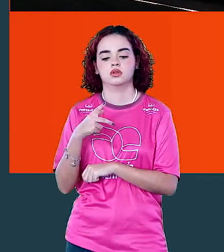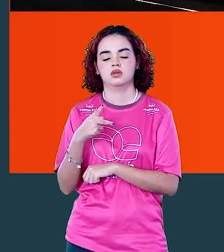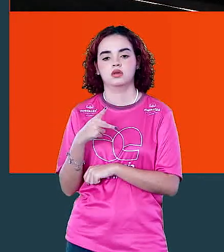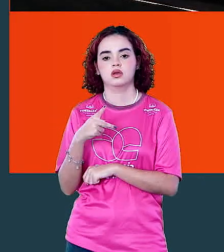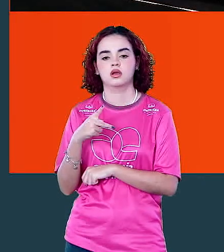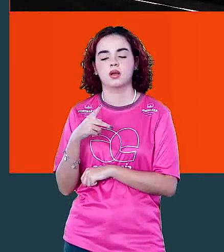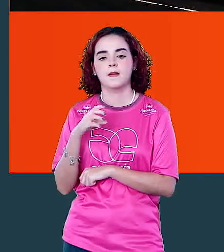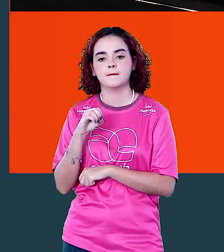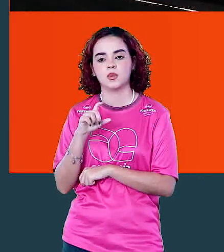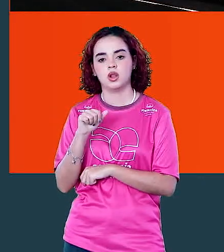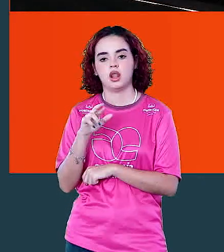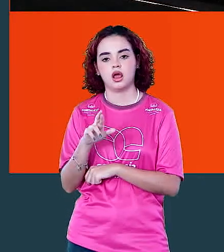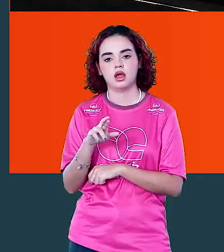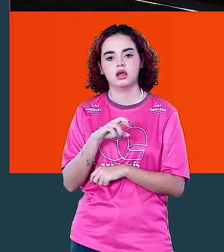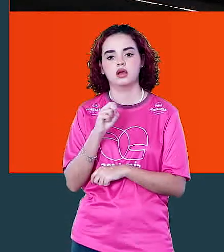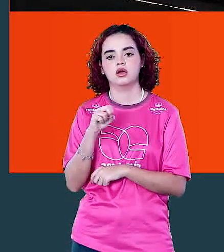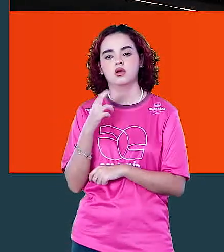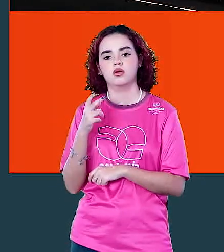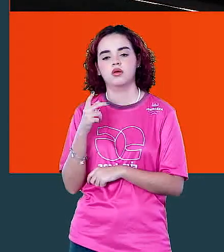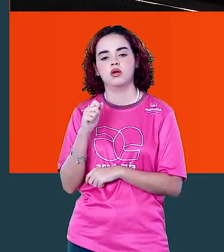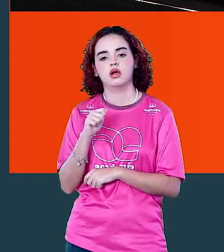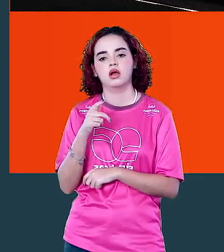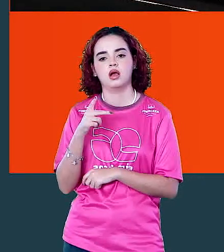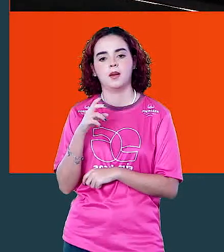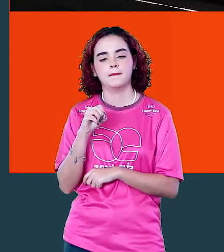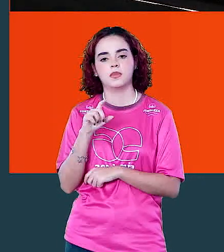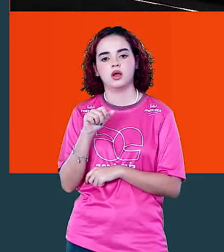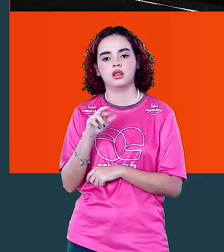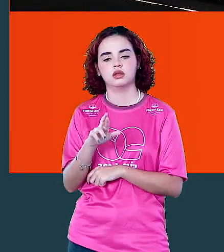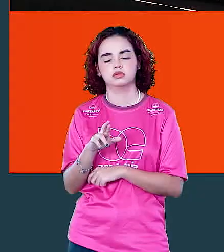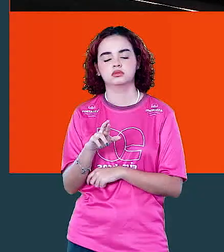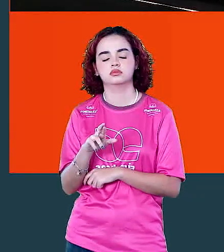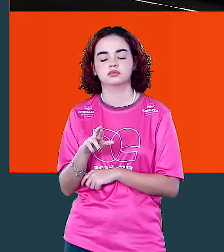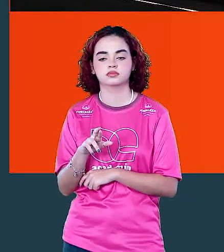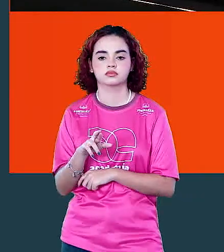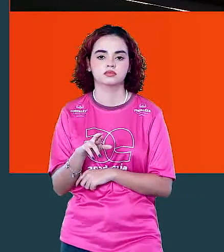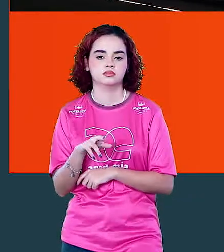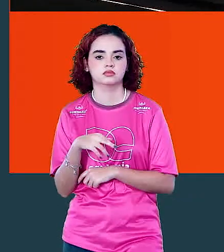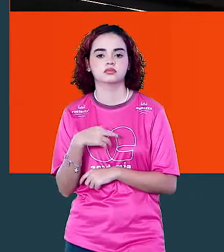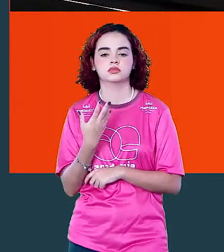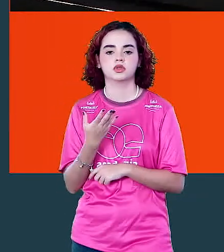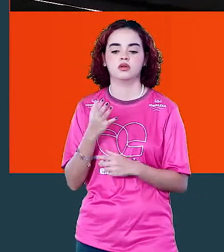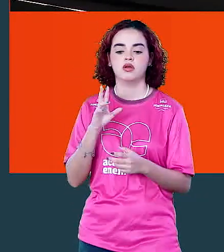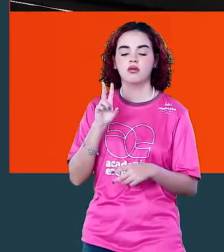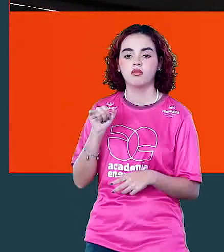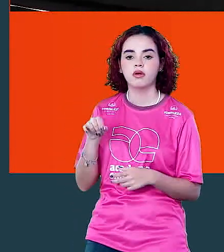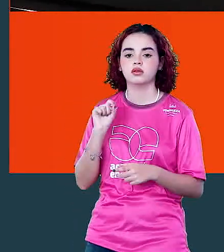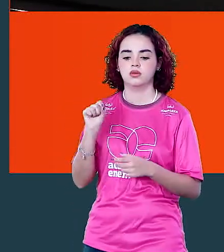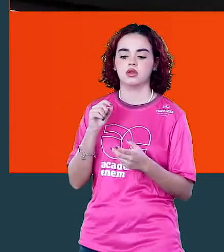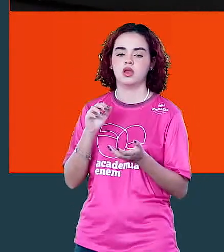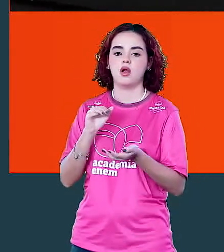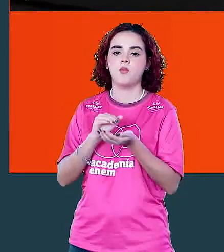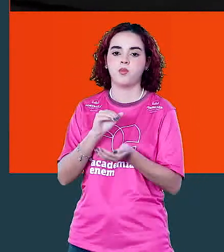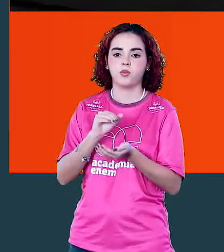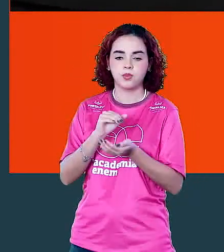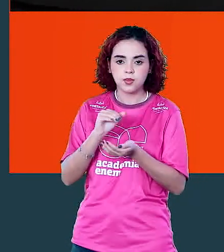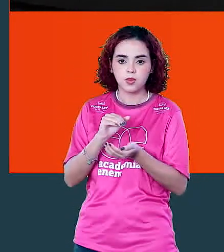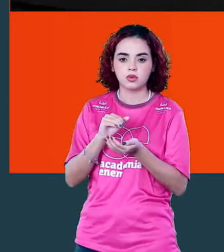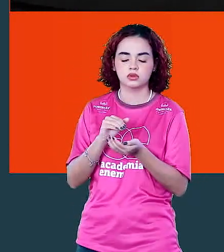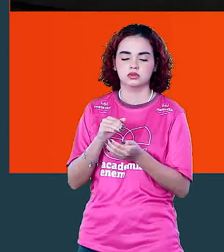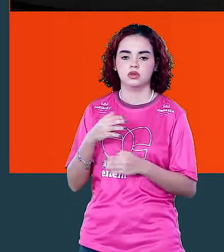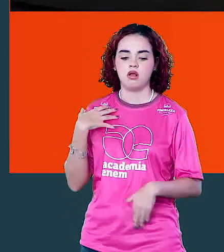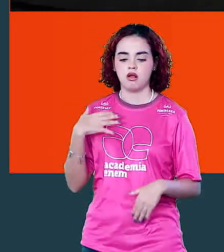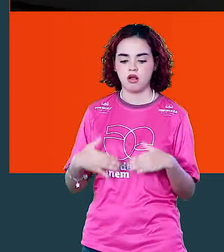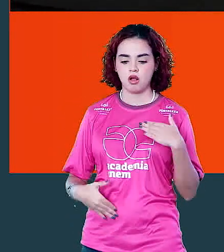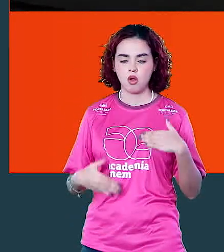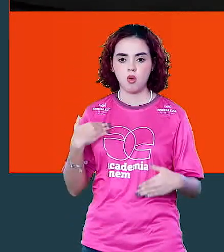polares ou são apolares? Então, eles vão se dissolver e vão se acumular em partes do nosso corpo que também são o